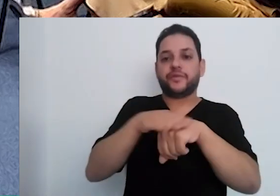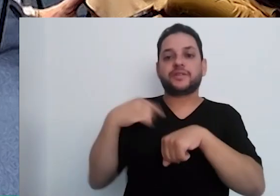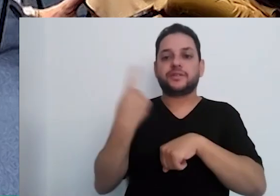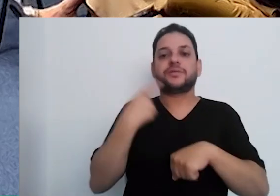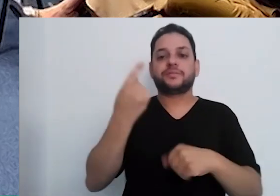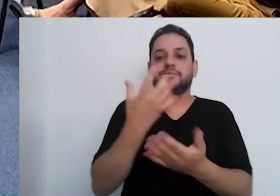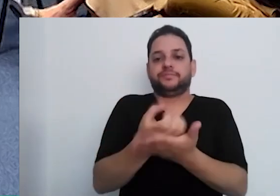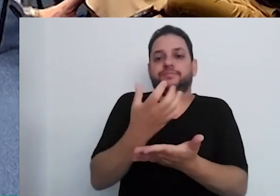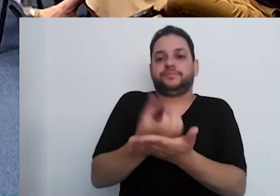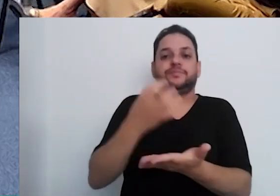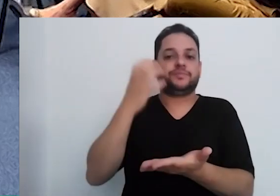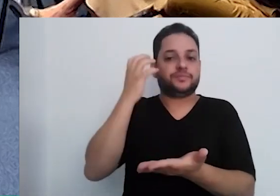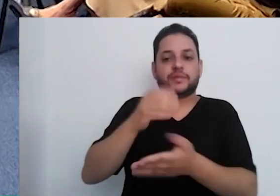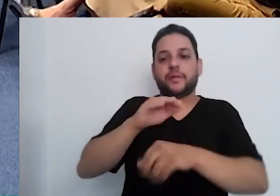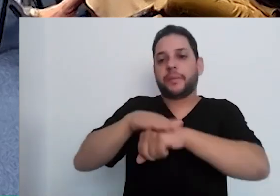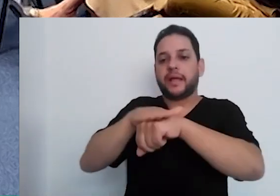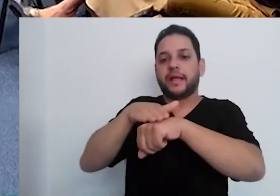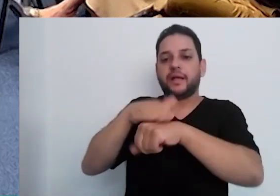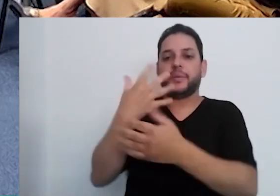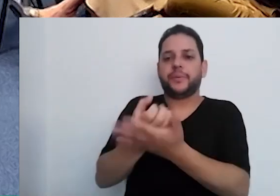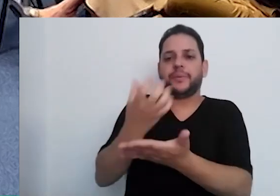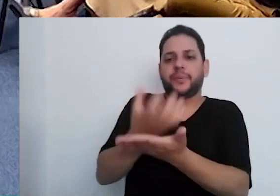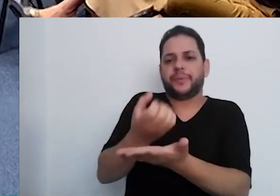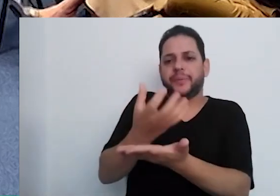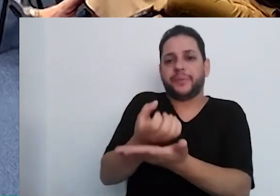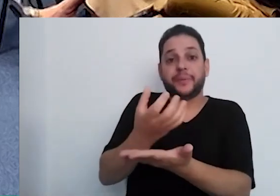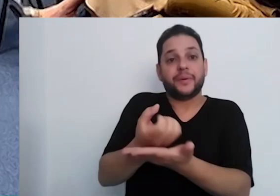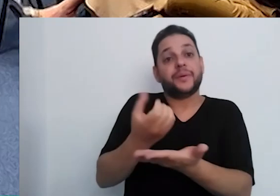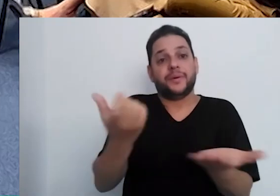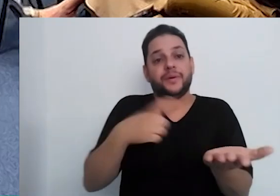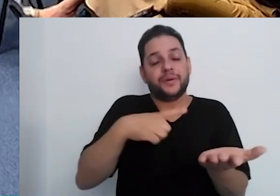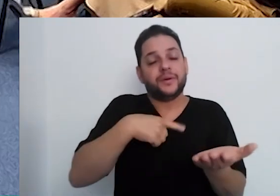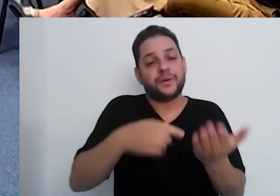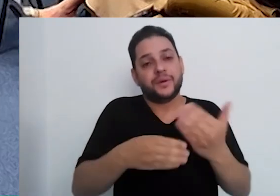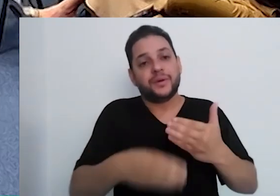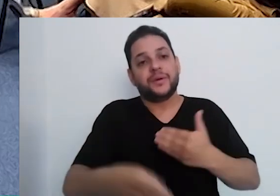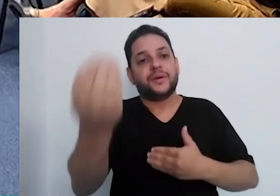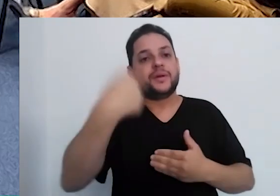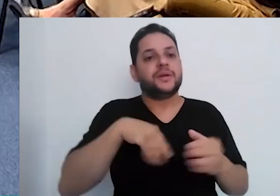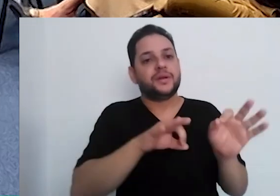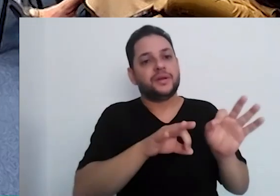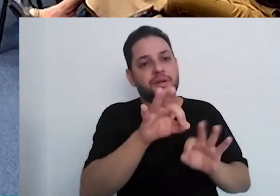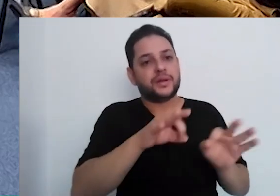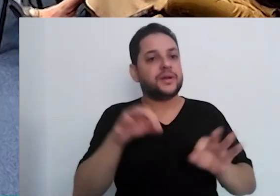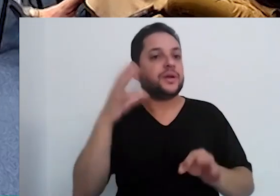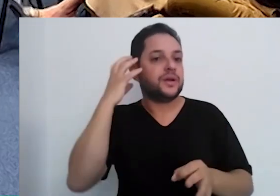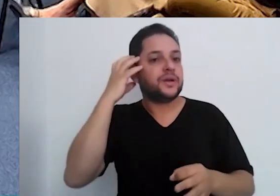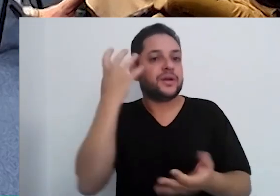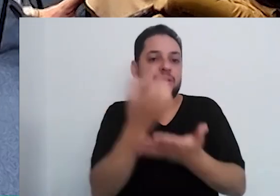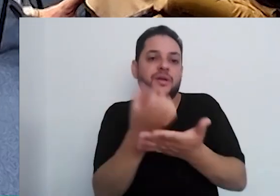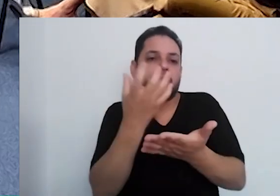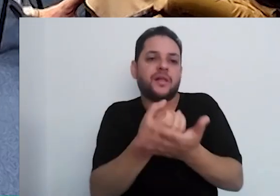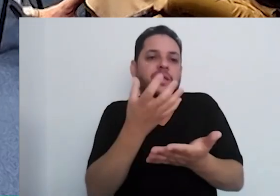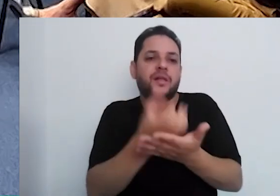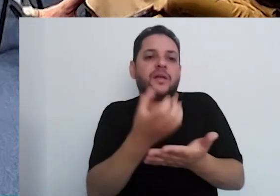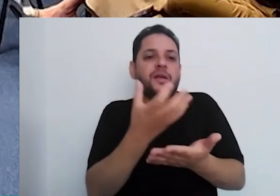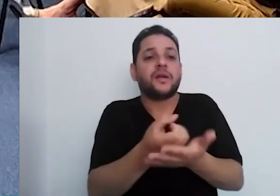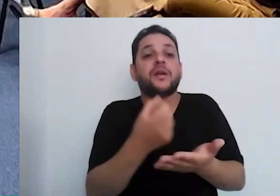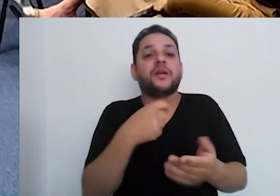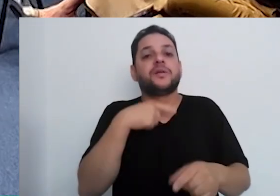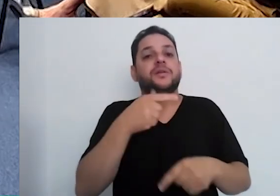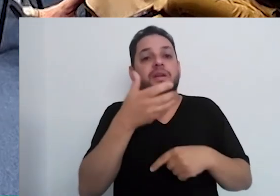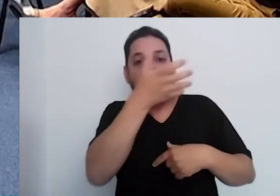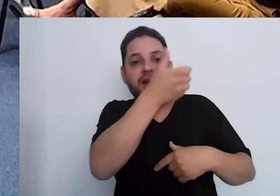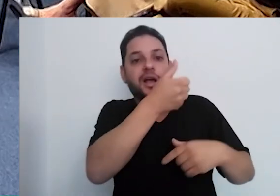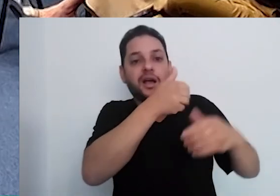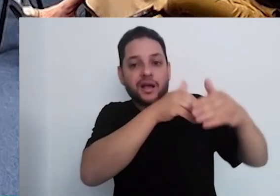eh né ao longo do do da produção do podcast que era uma conversa que a gente tava tendo pra gente tentar entender o que que